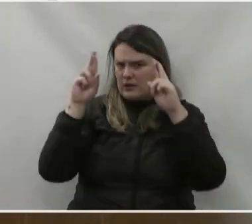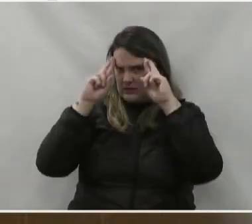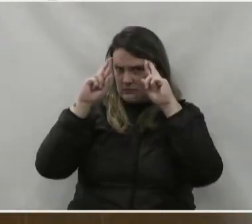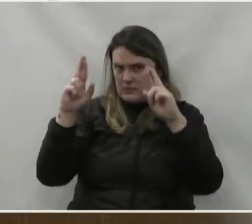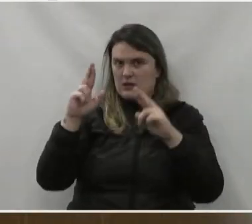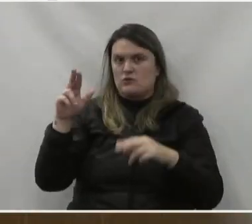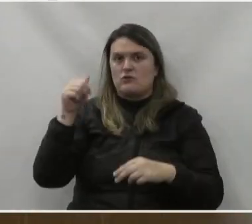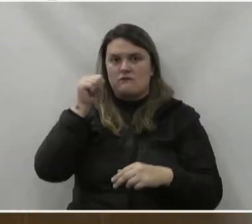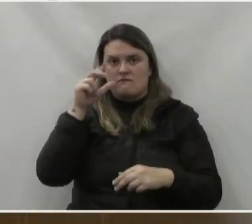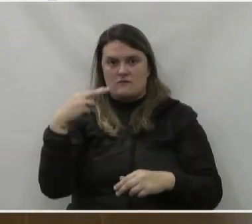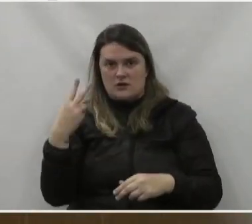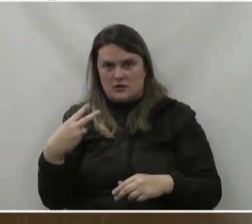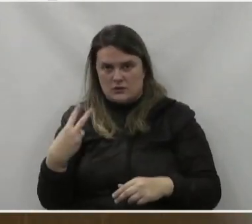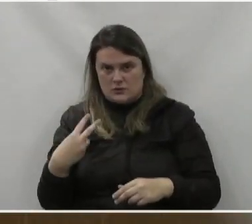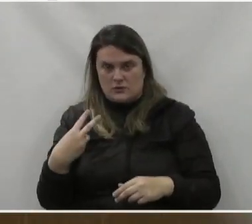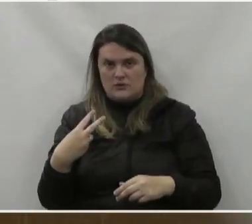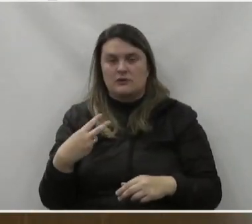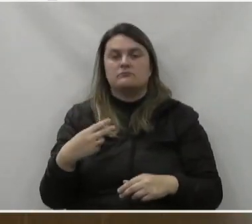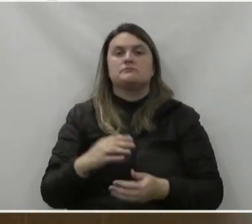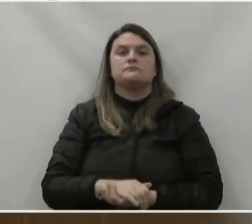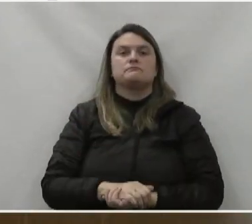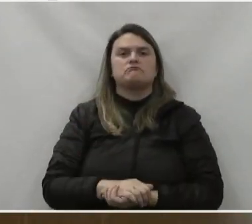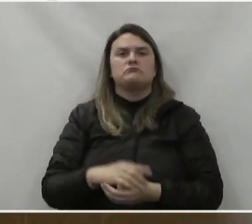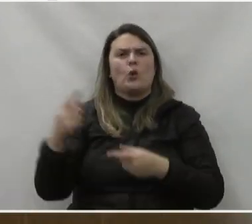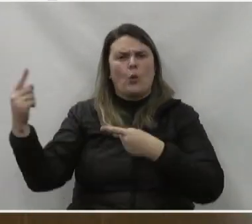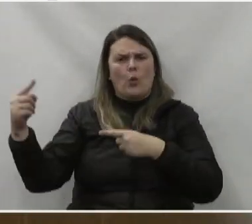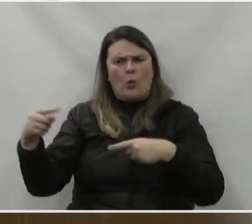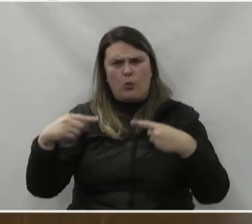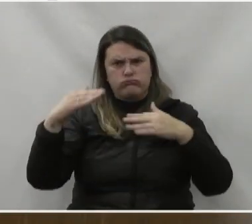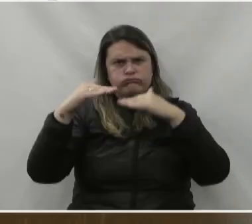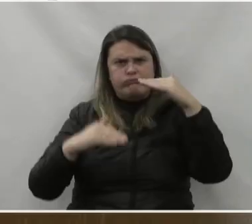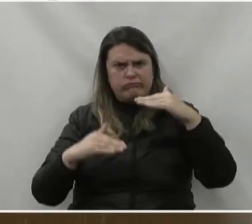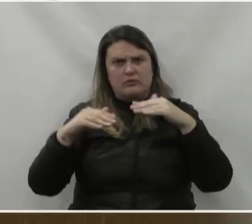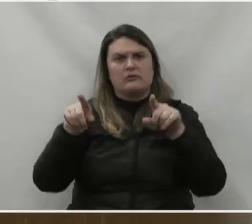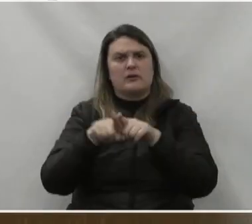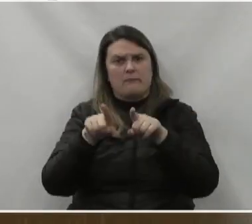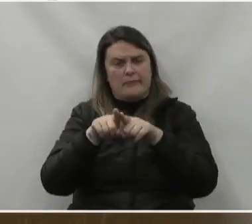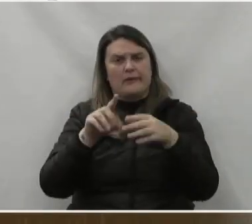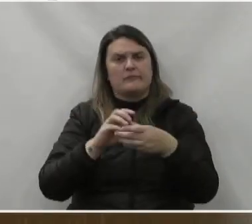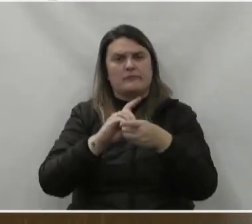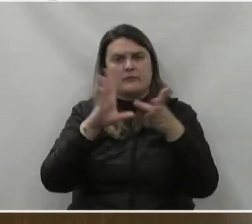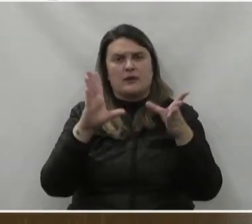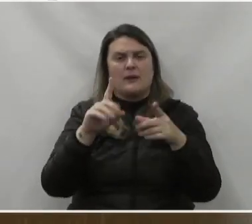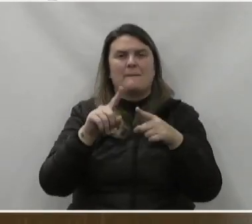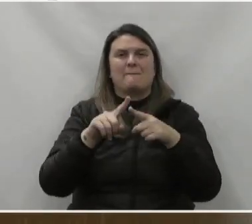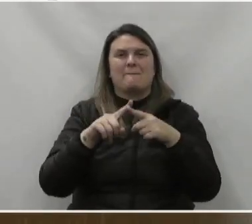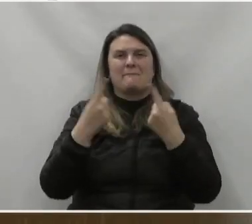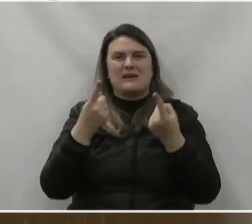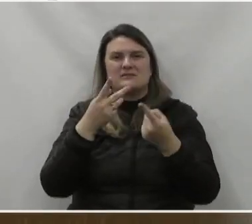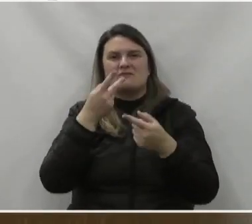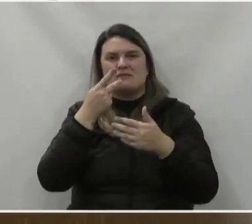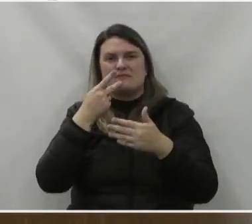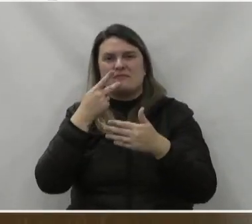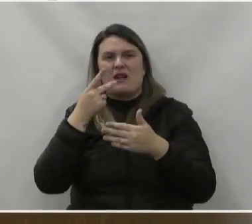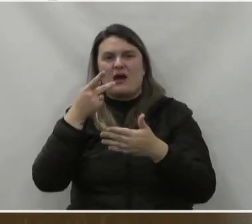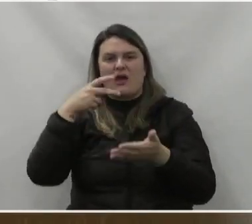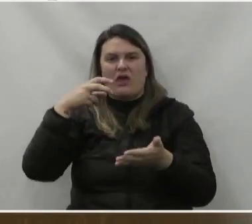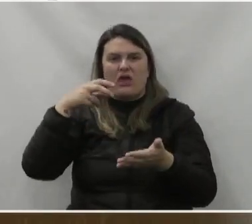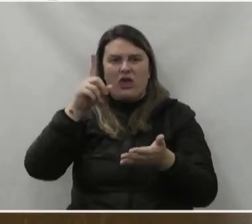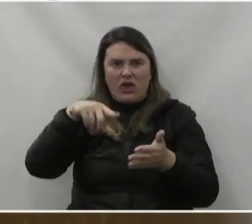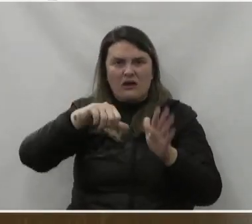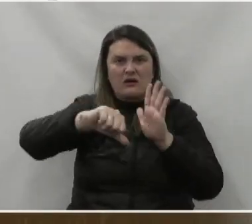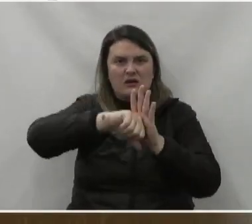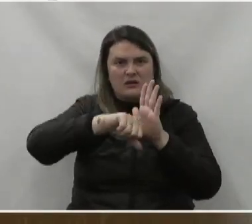da condução dos trabalhos. Divergir faz parte da democracia. Mas imputar publicamente a prática de crime exige